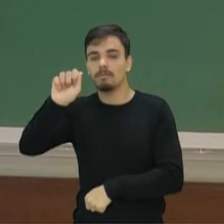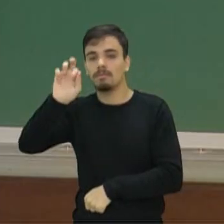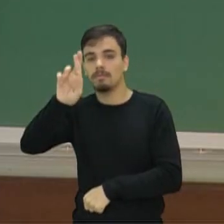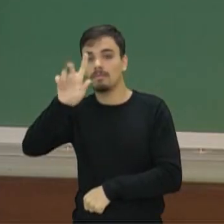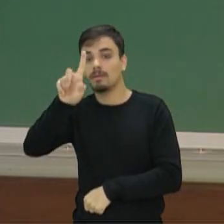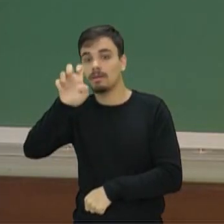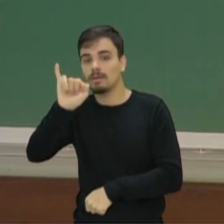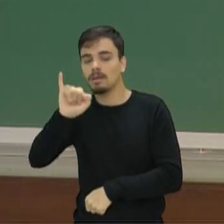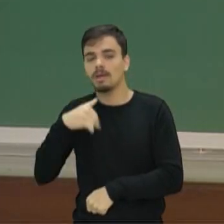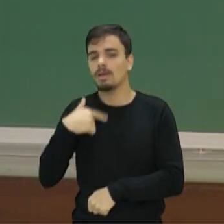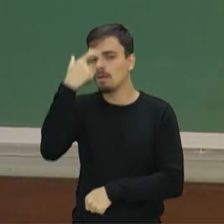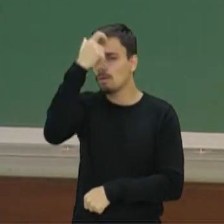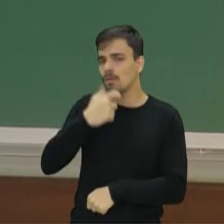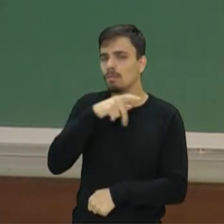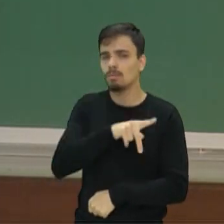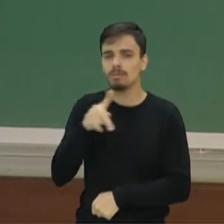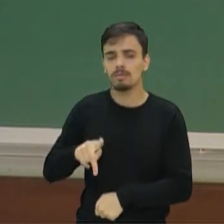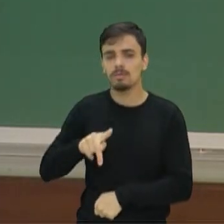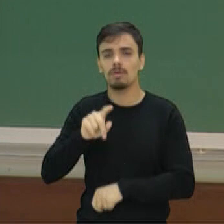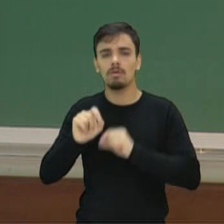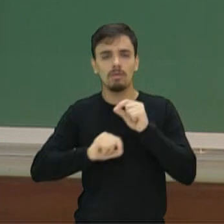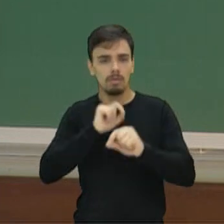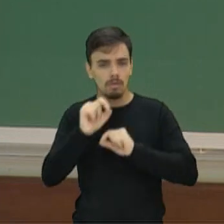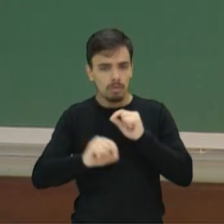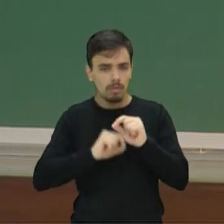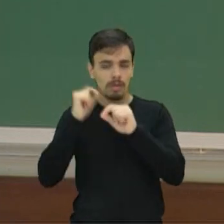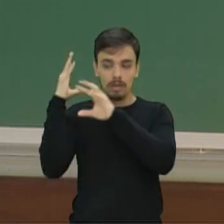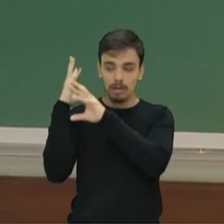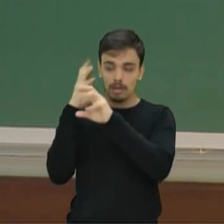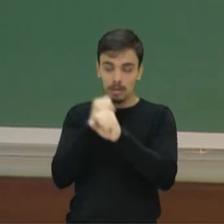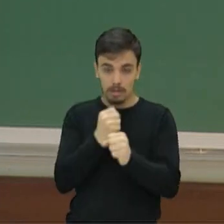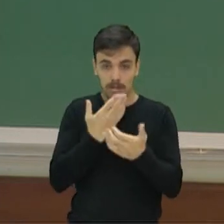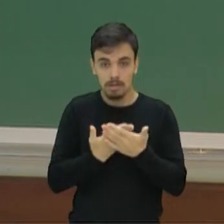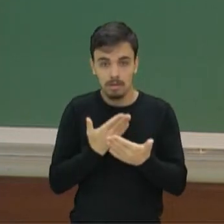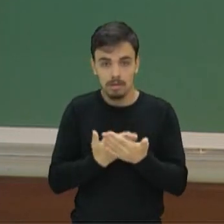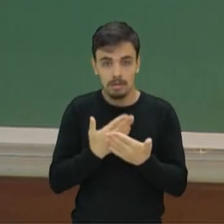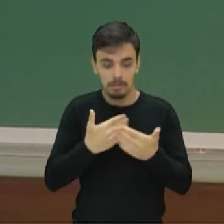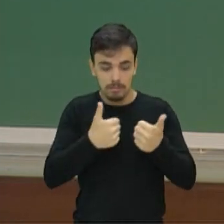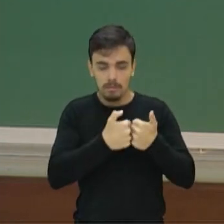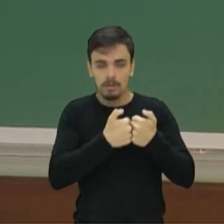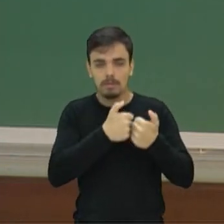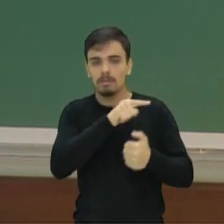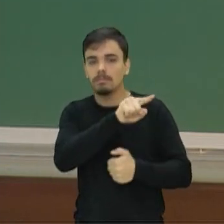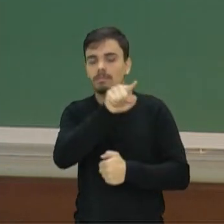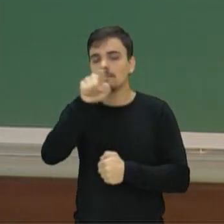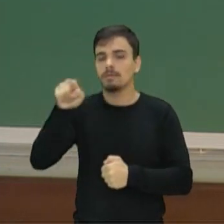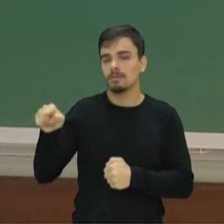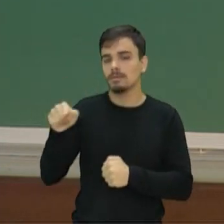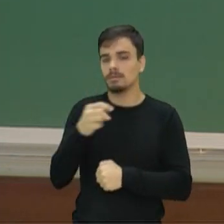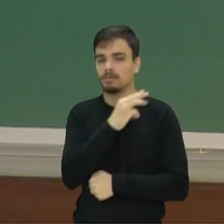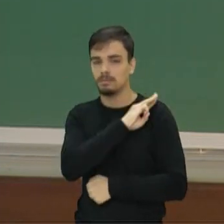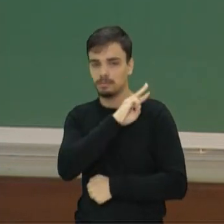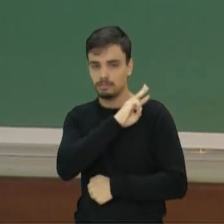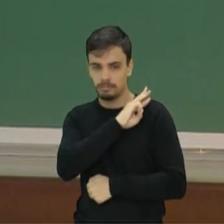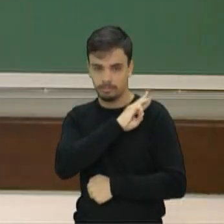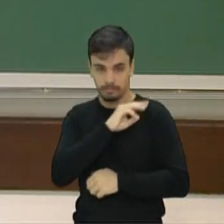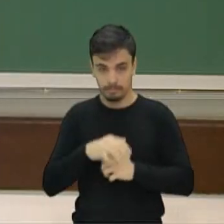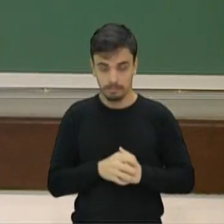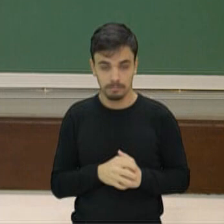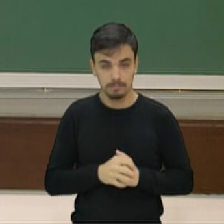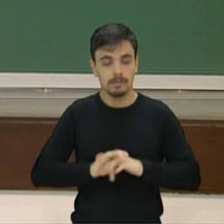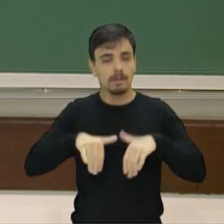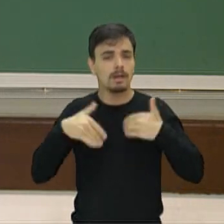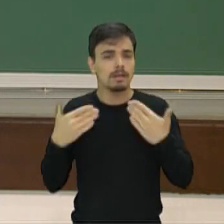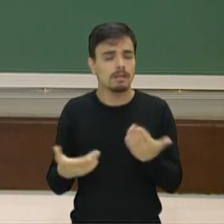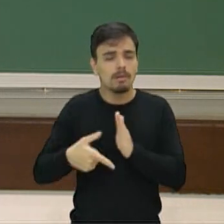o professor que vai ministrar uma aula agora de revisão, uma aula de física para você do terceiro ano.